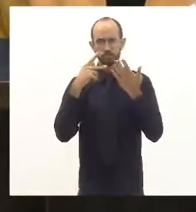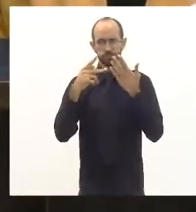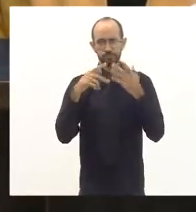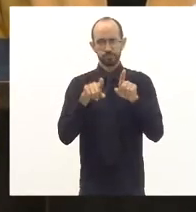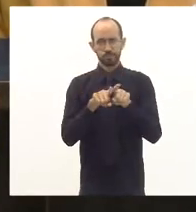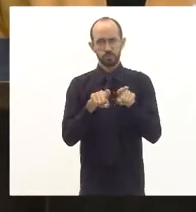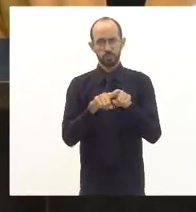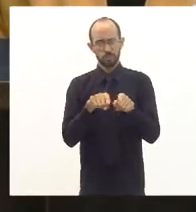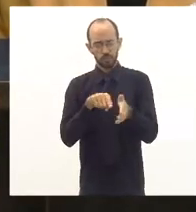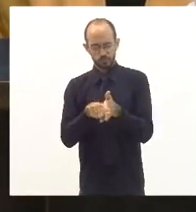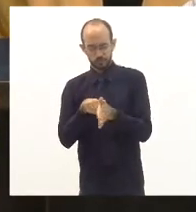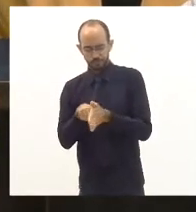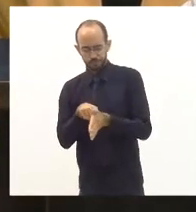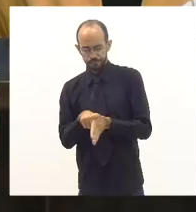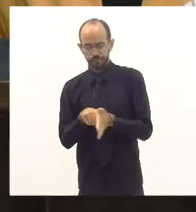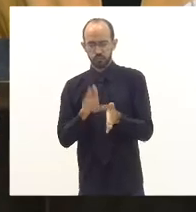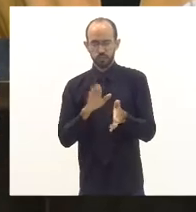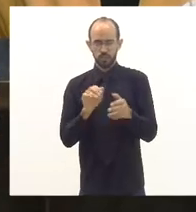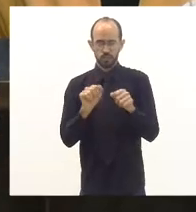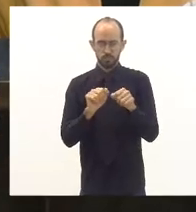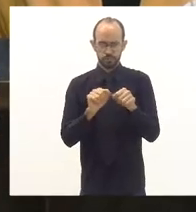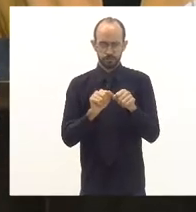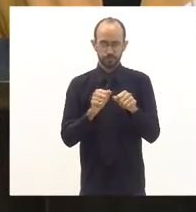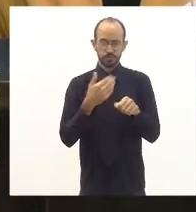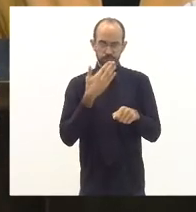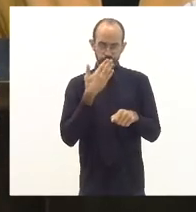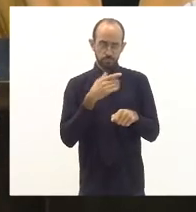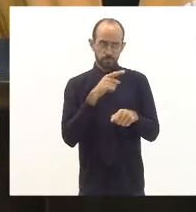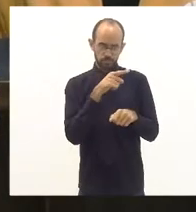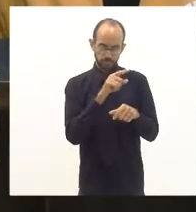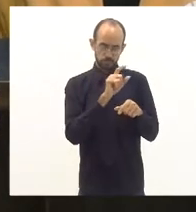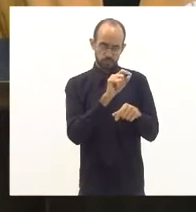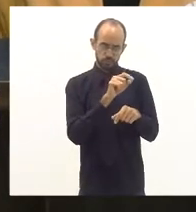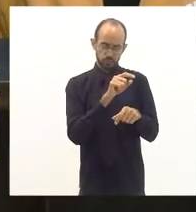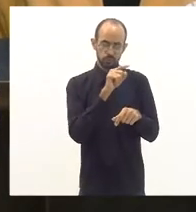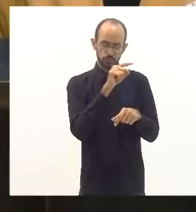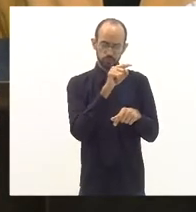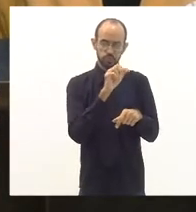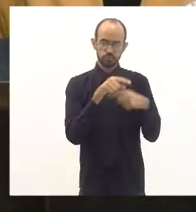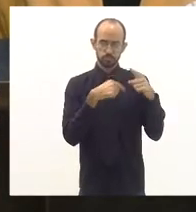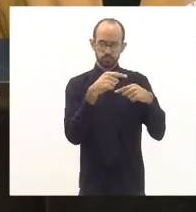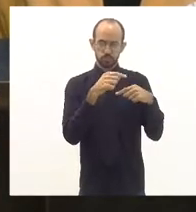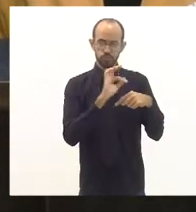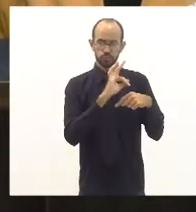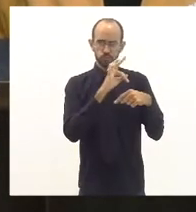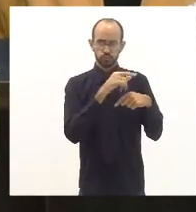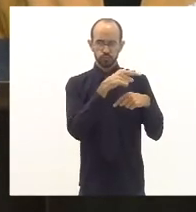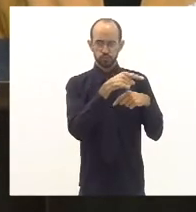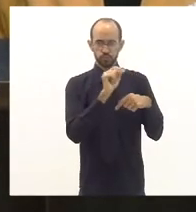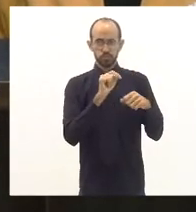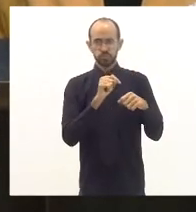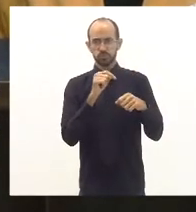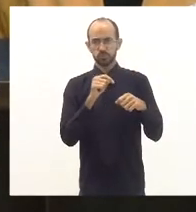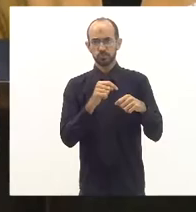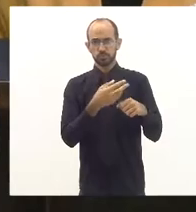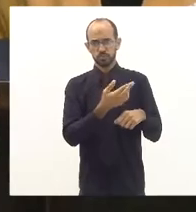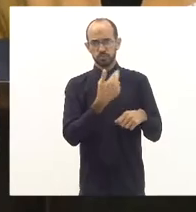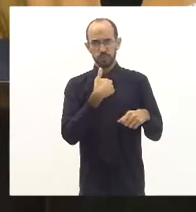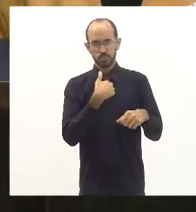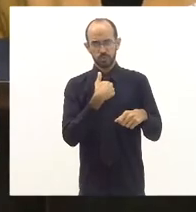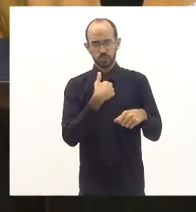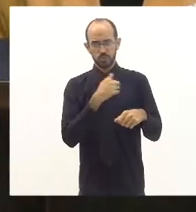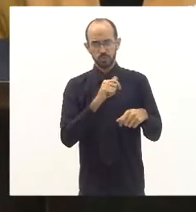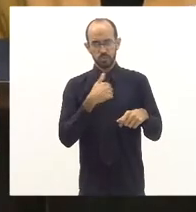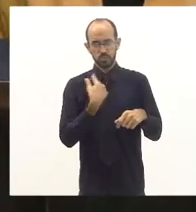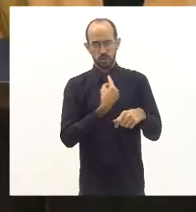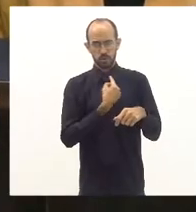que foram feitas, eu levanto só para que futuramente vocês tragam para a gente, não sei se quer falar